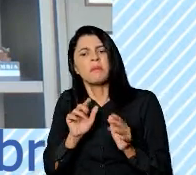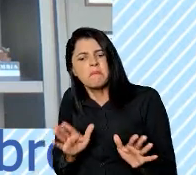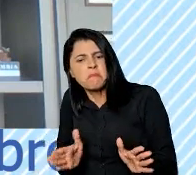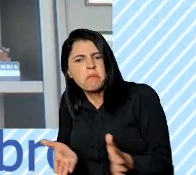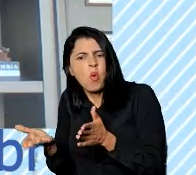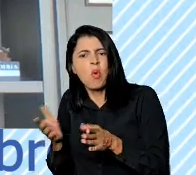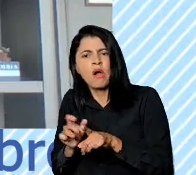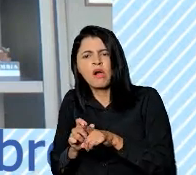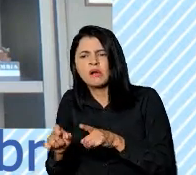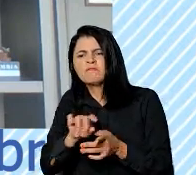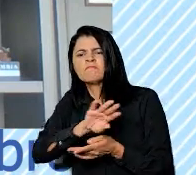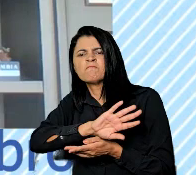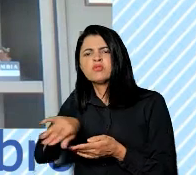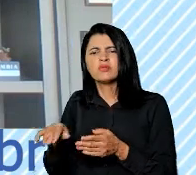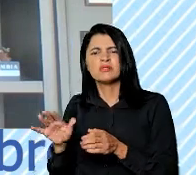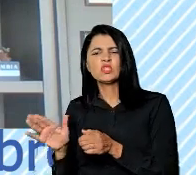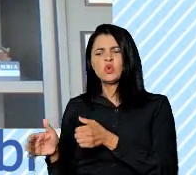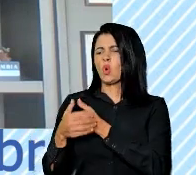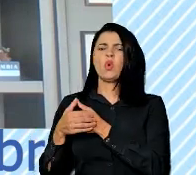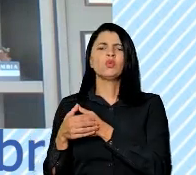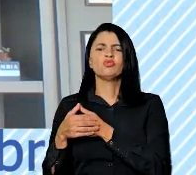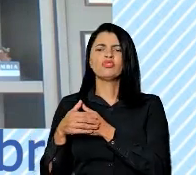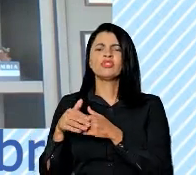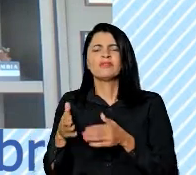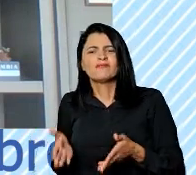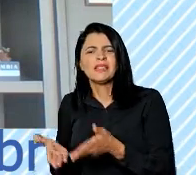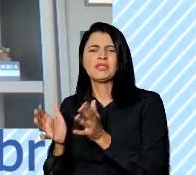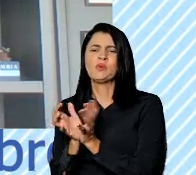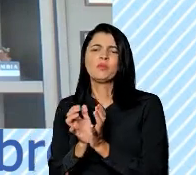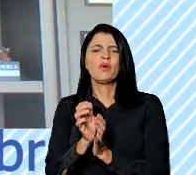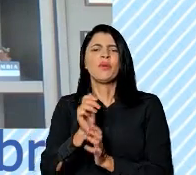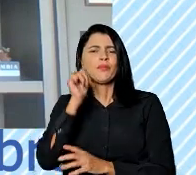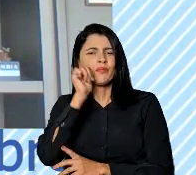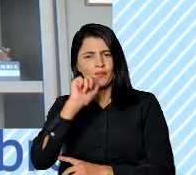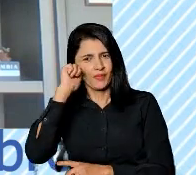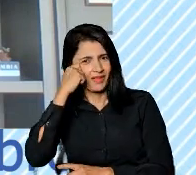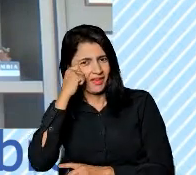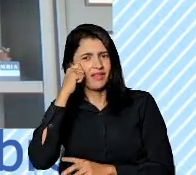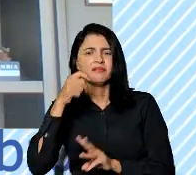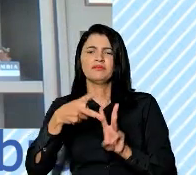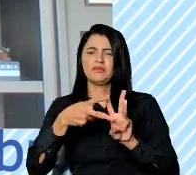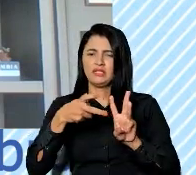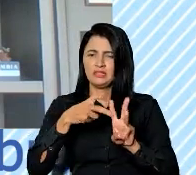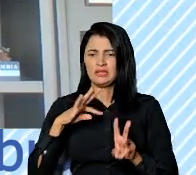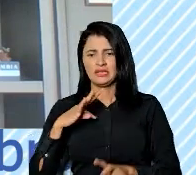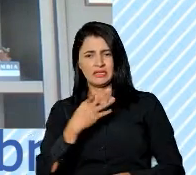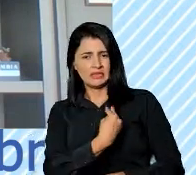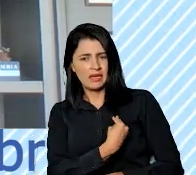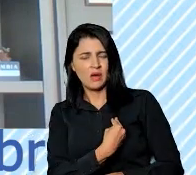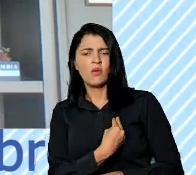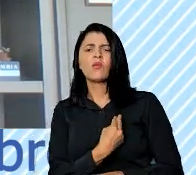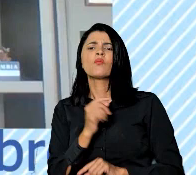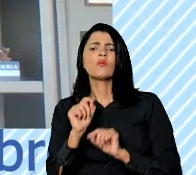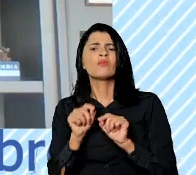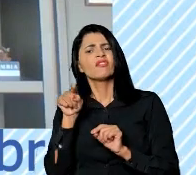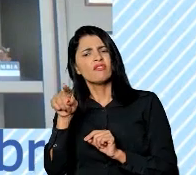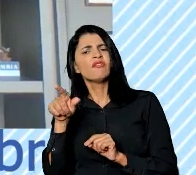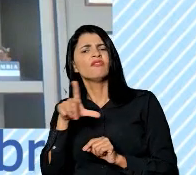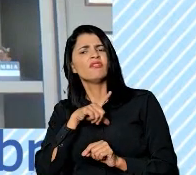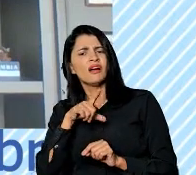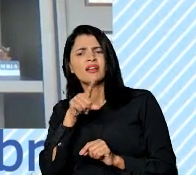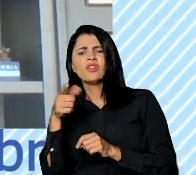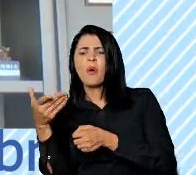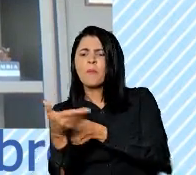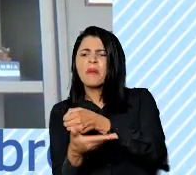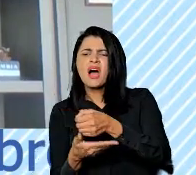que joga as mazelas, esses grupos, mulheres negras, indígenas, transexuais, travestis, que vão ter tudo aquilo que é o mais